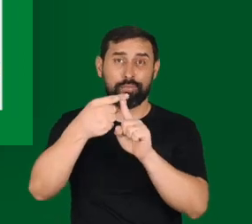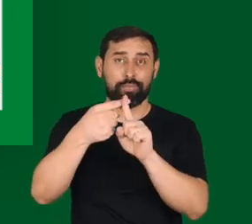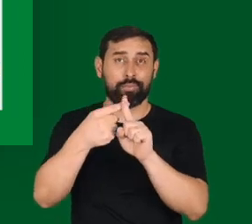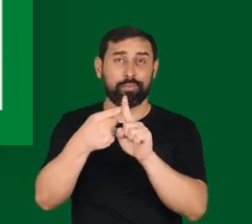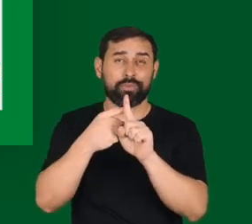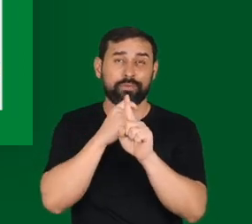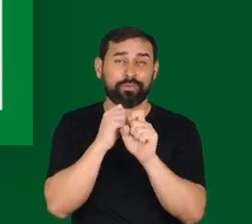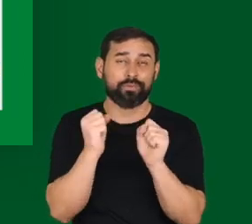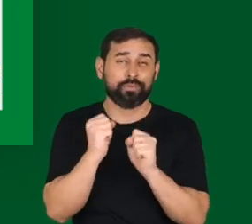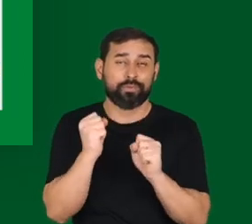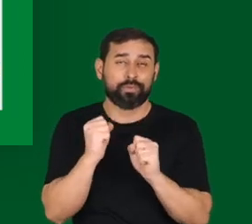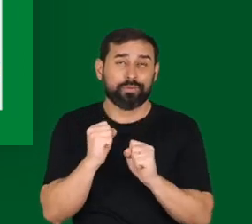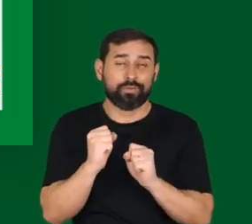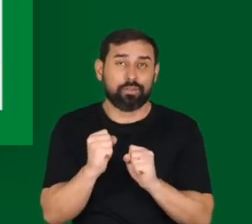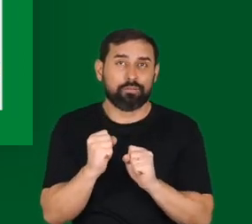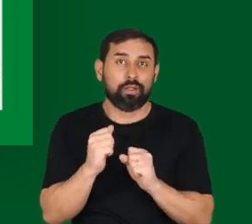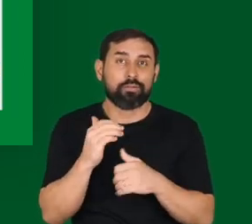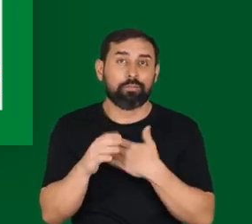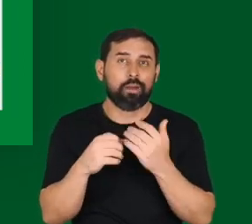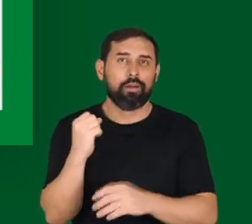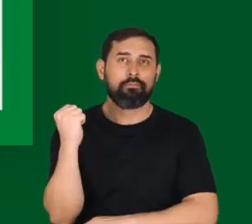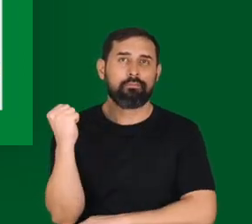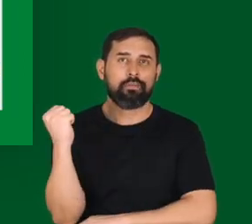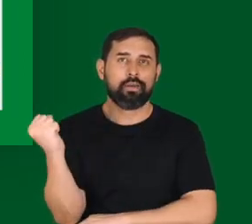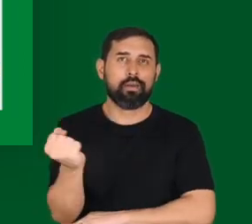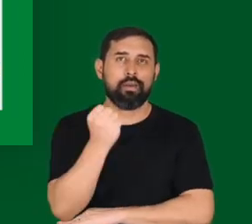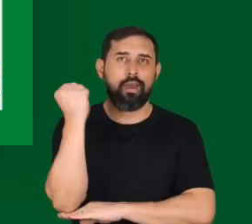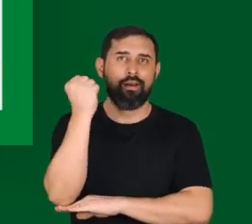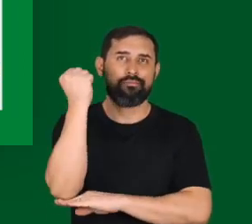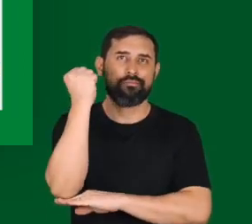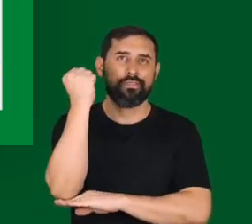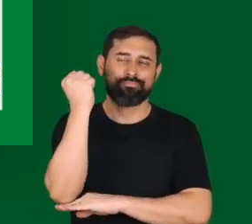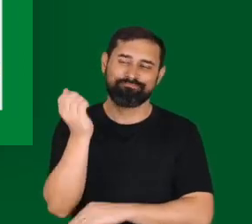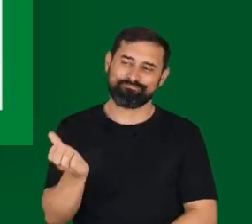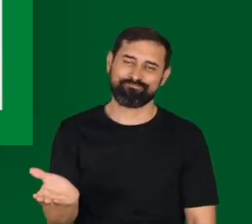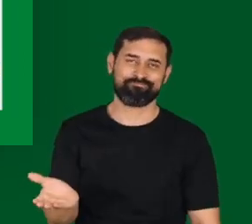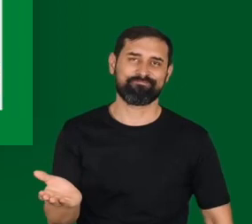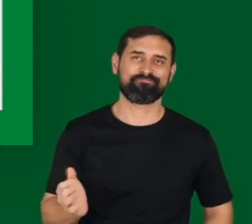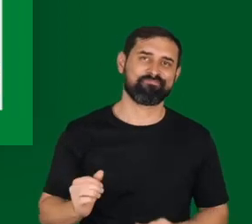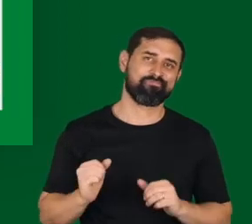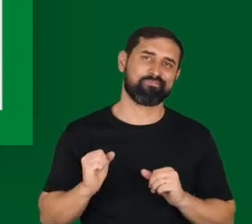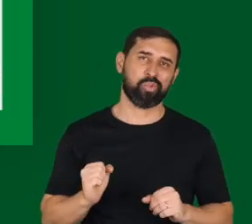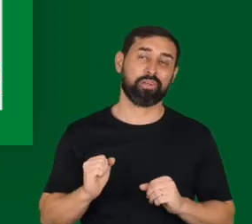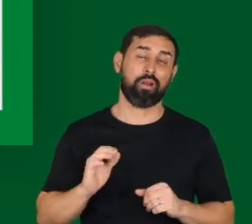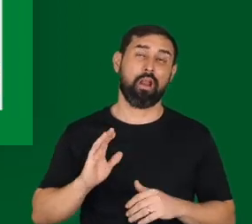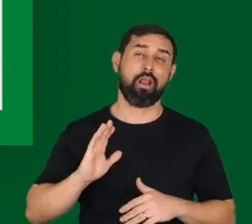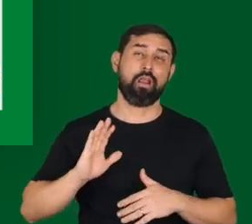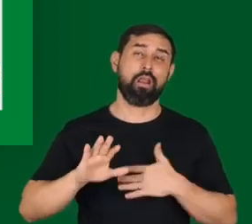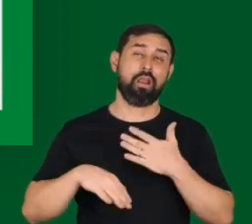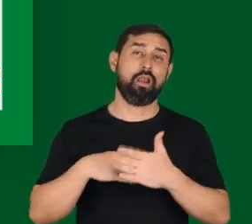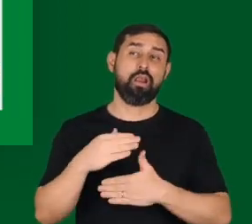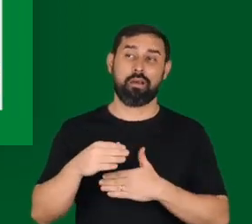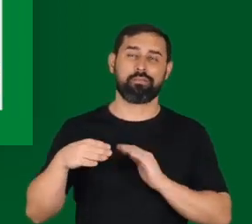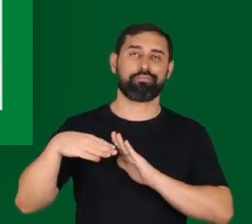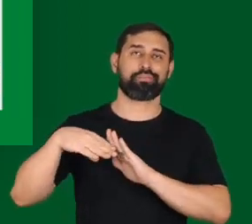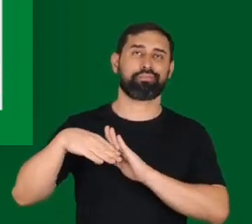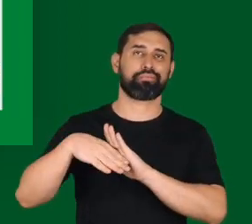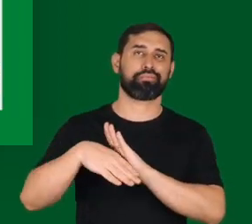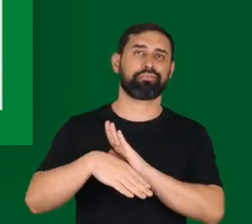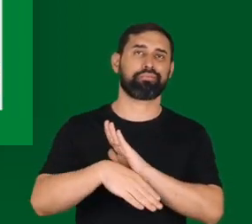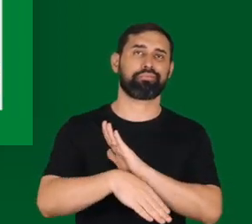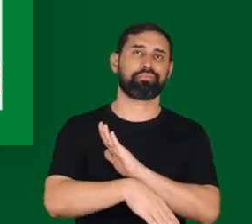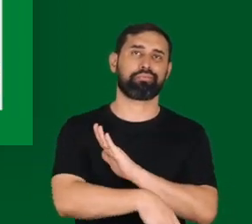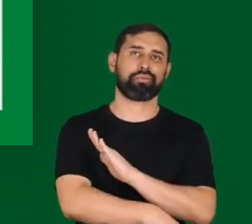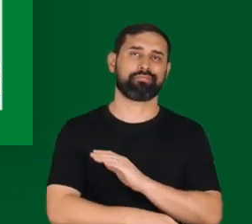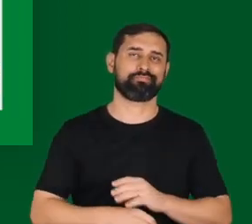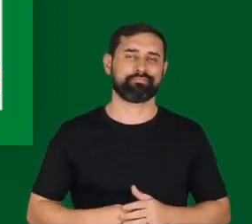tende a ter mais risco de hipotermia e um agravamento até da hipotensão, né, trazendo aí